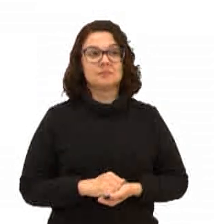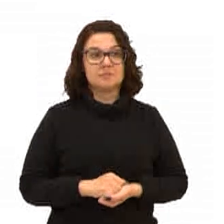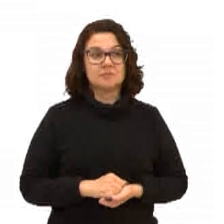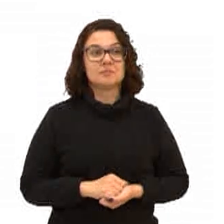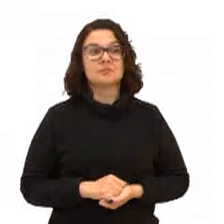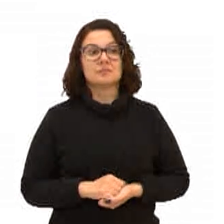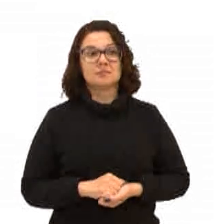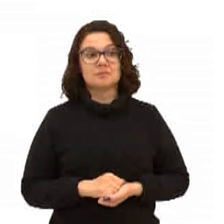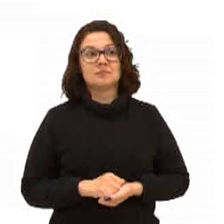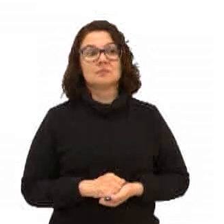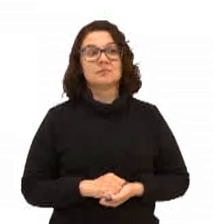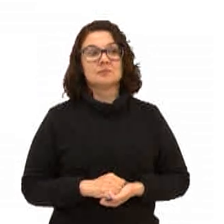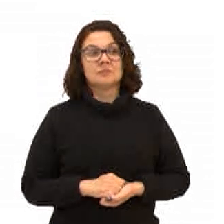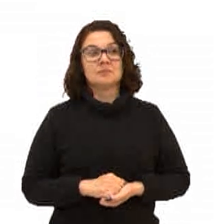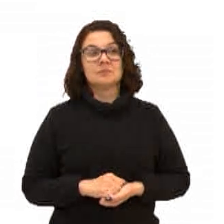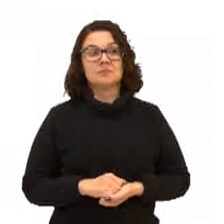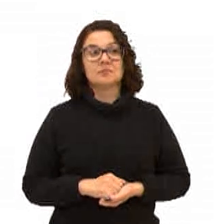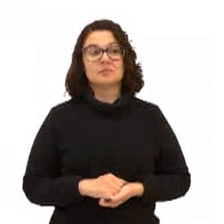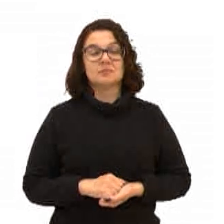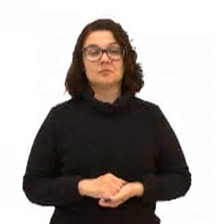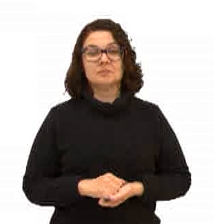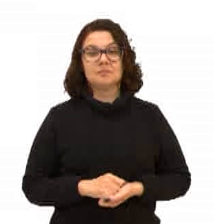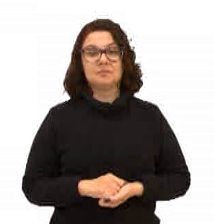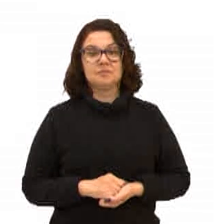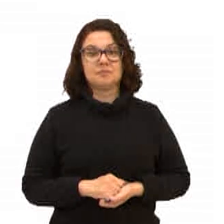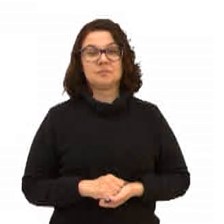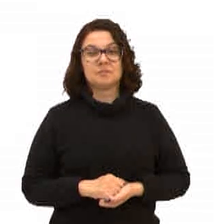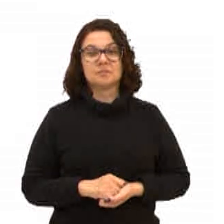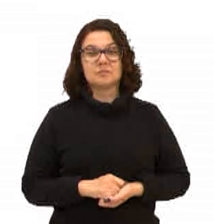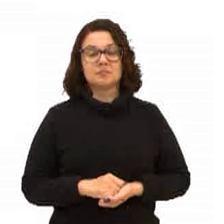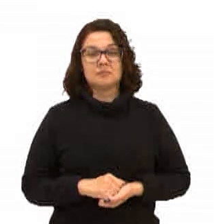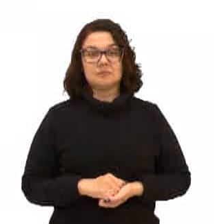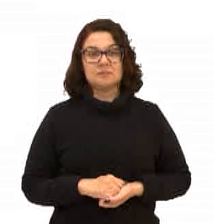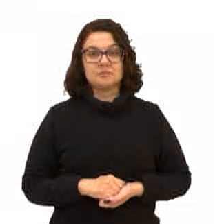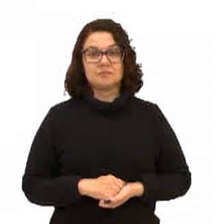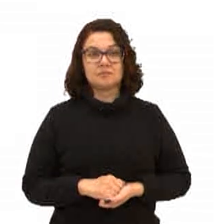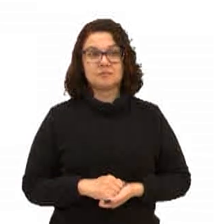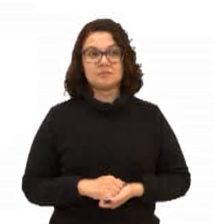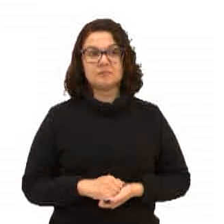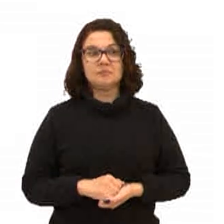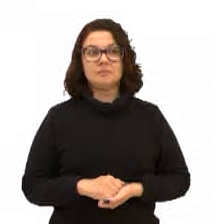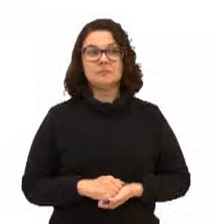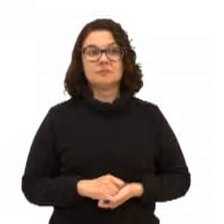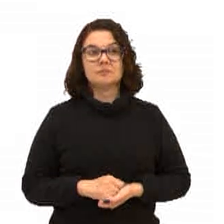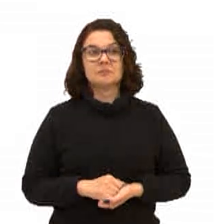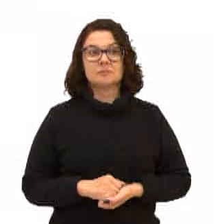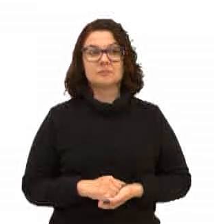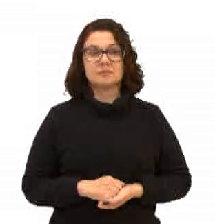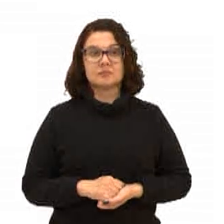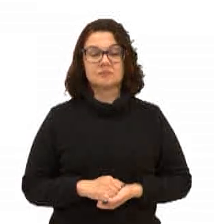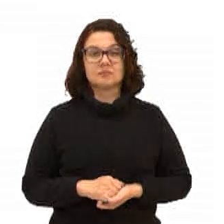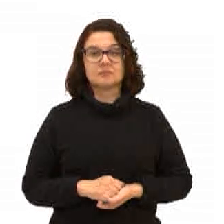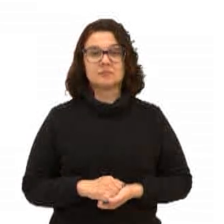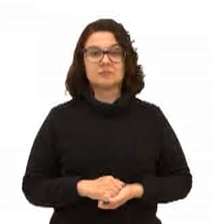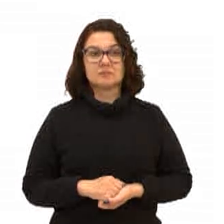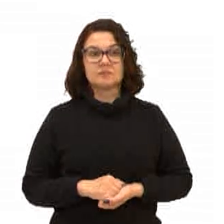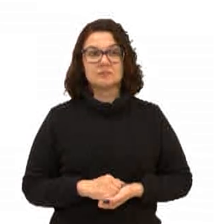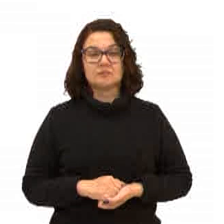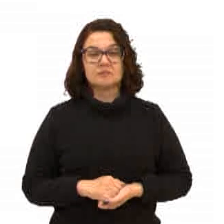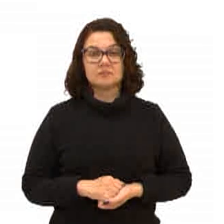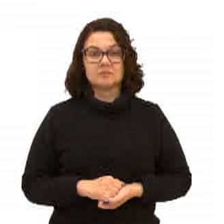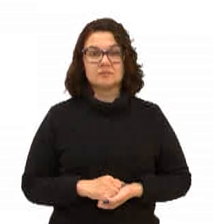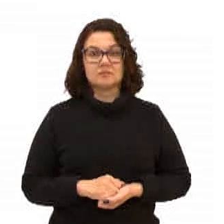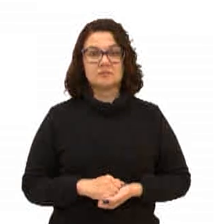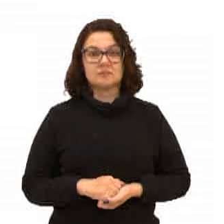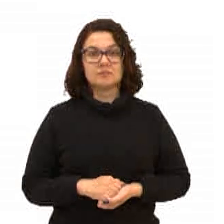com o resto das pessoas nos ajuda a conhecer nosso mundo, nos hace mais autossuficientes e eleva nossas